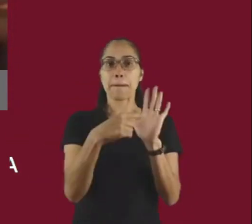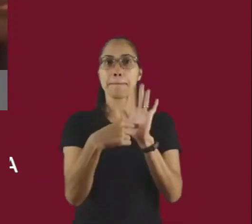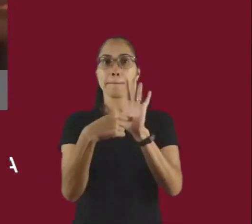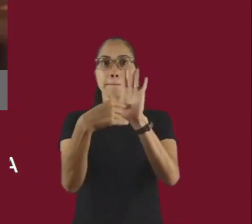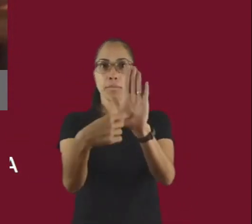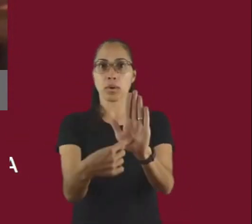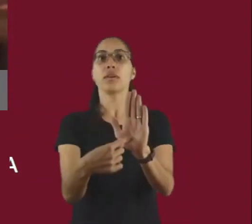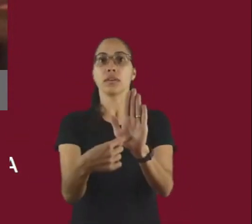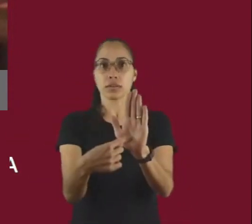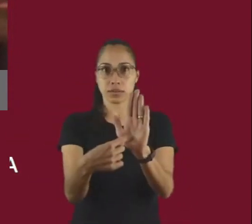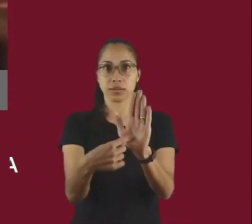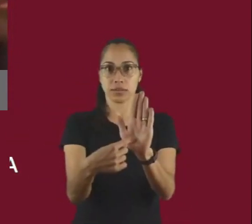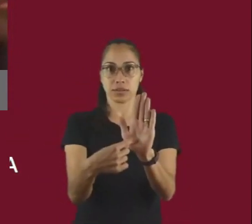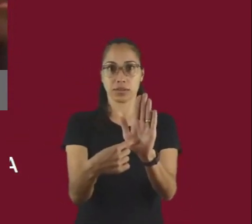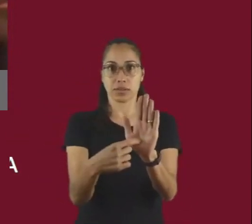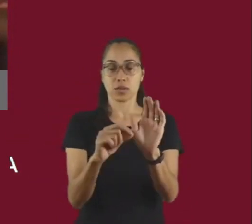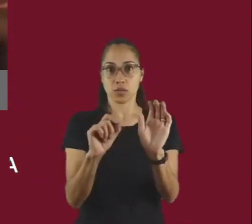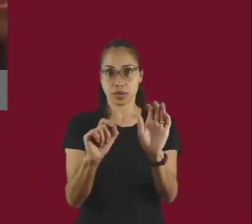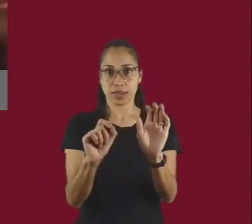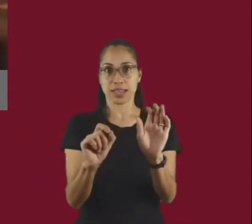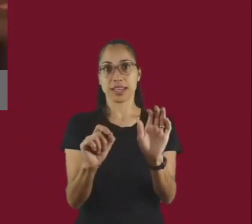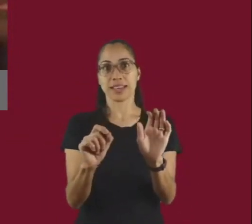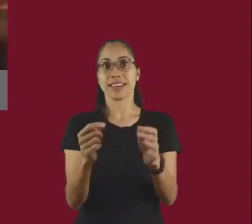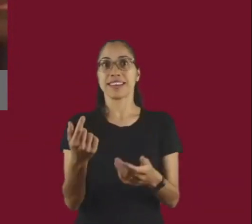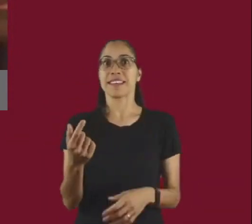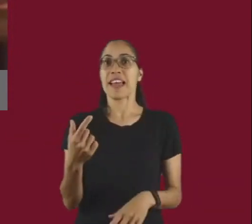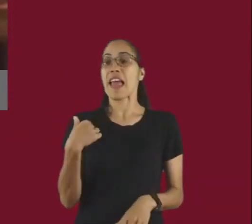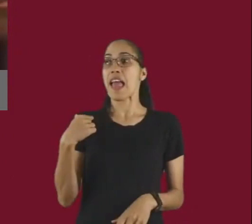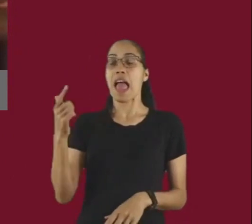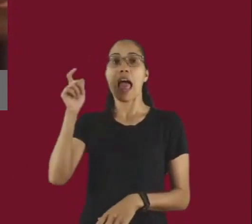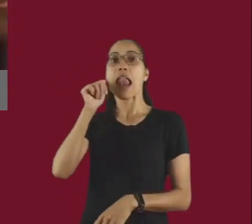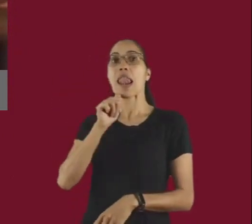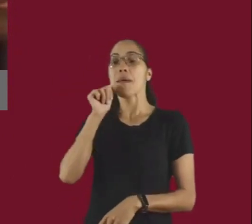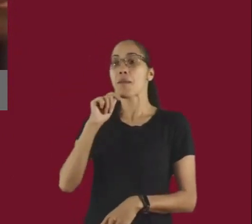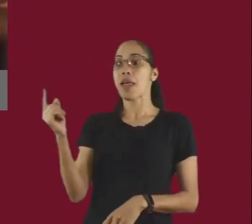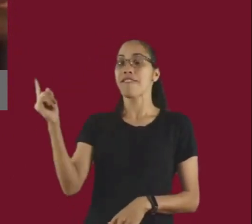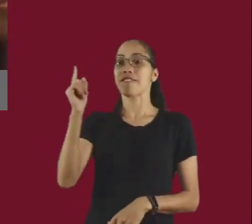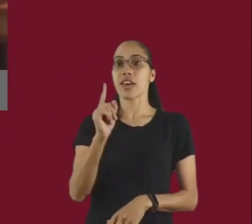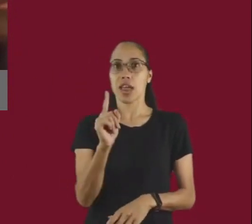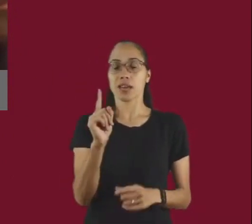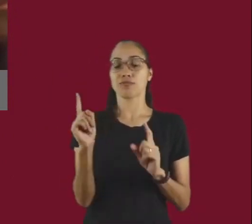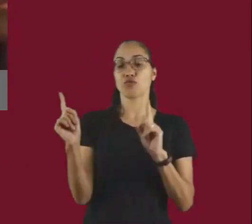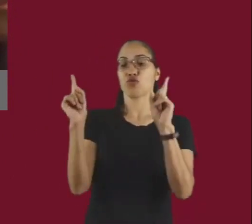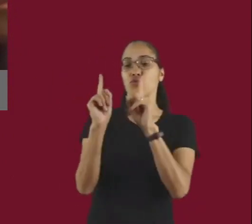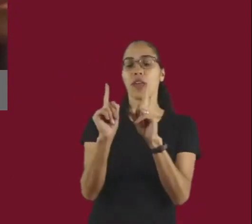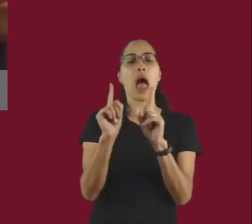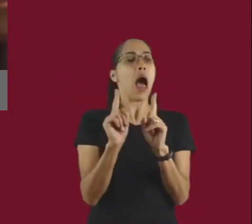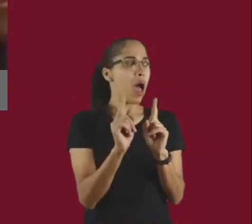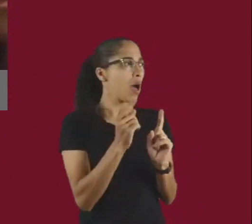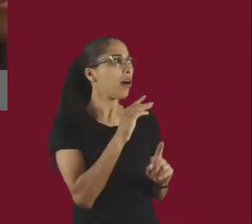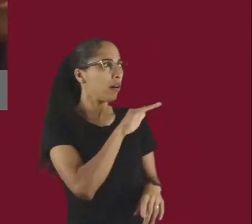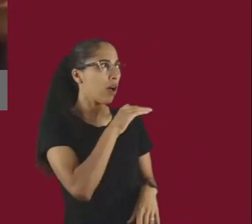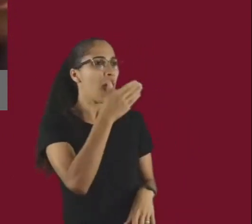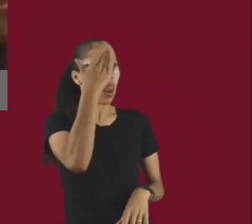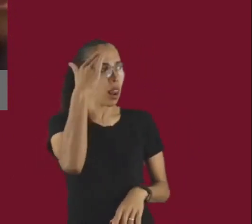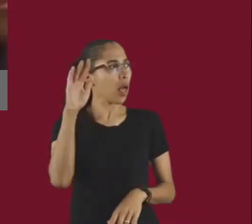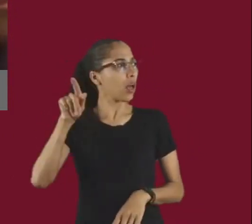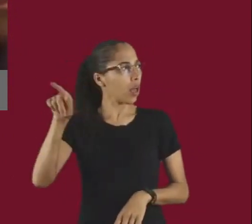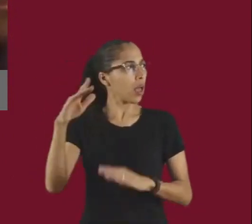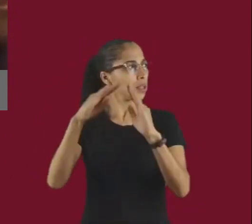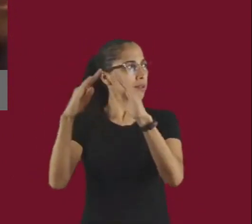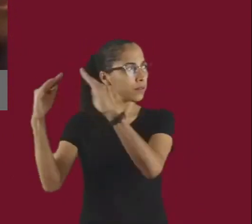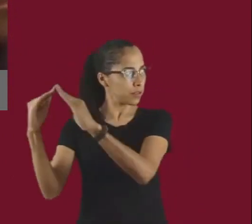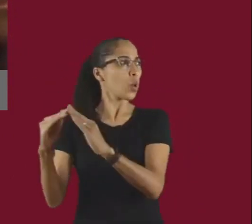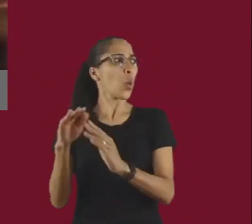o meu quintal, foi ela que me apresentou para os vizinhos. A gente foi à noite,